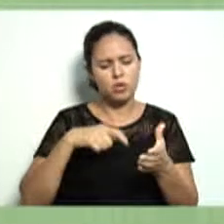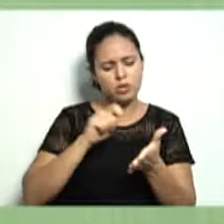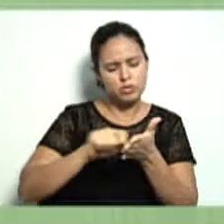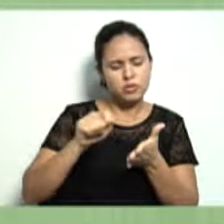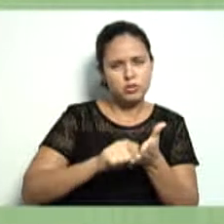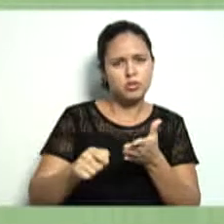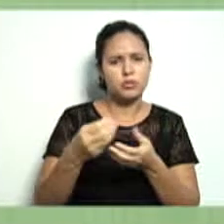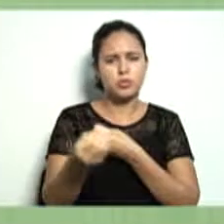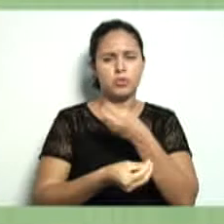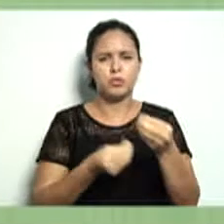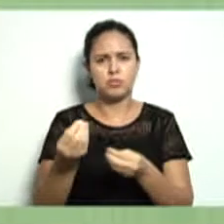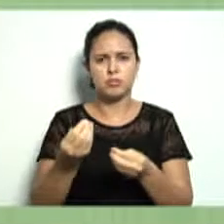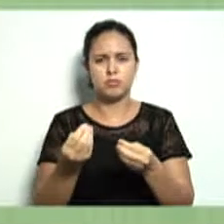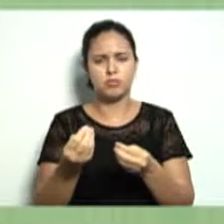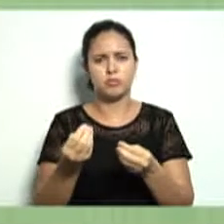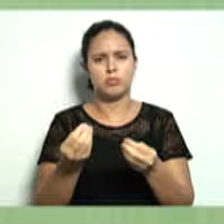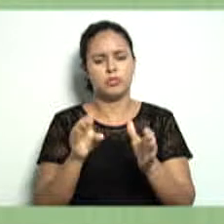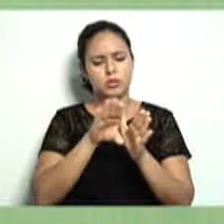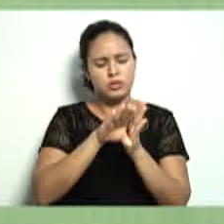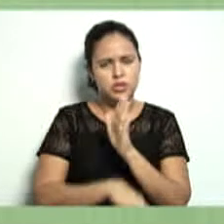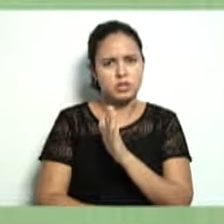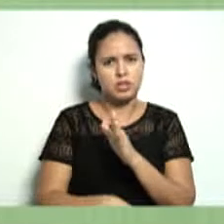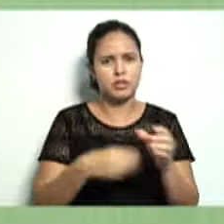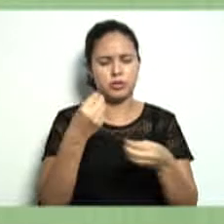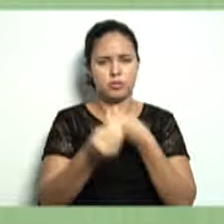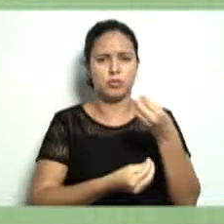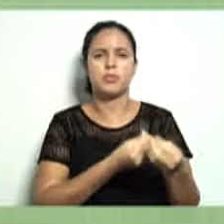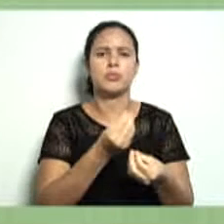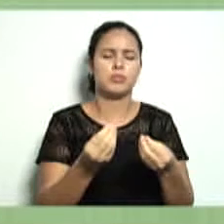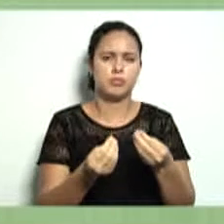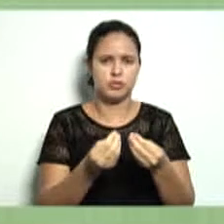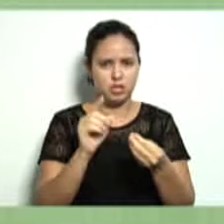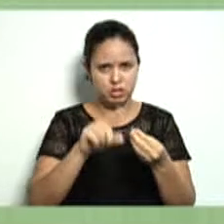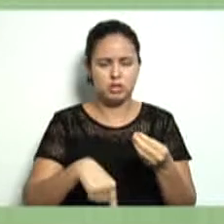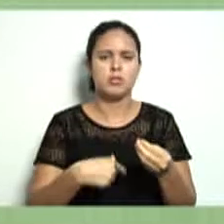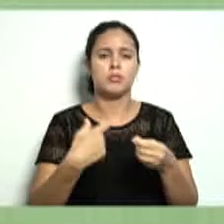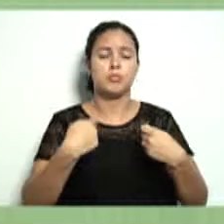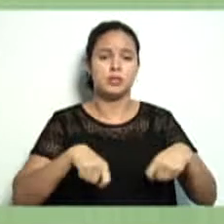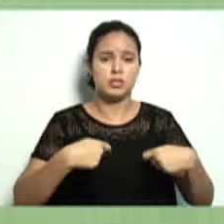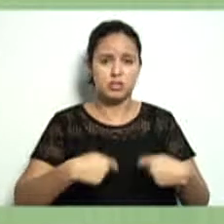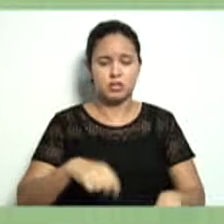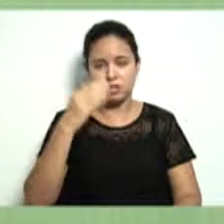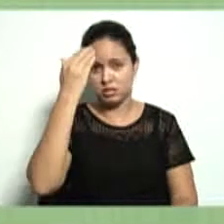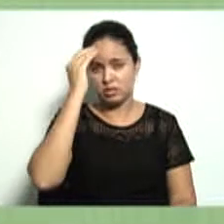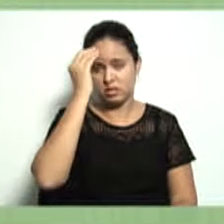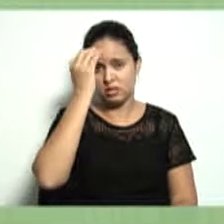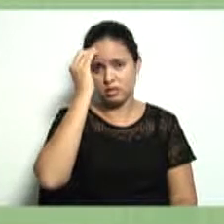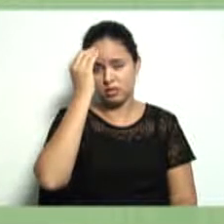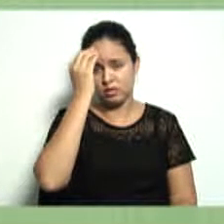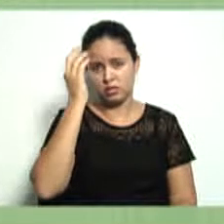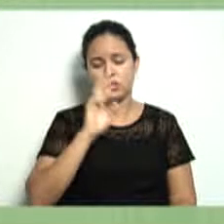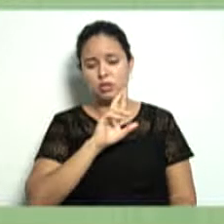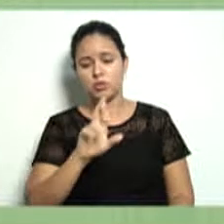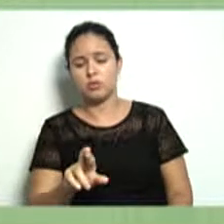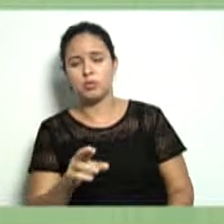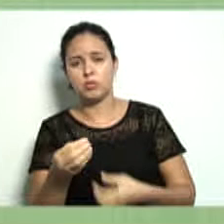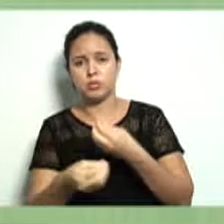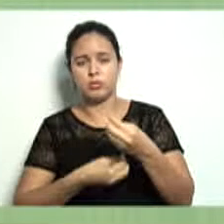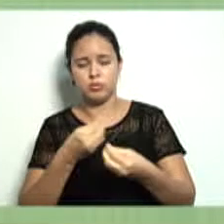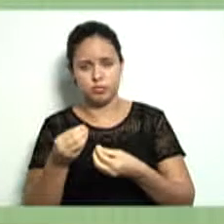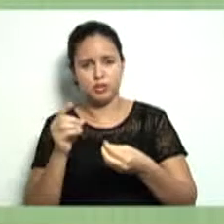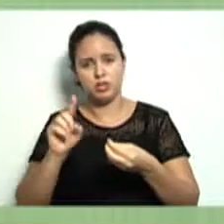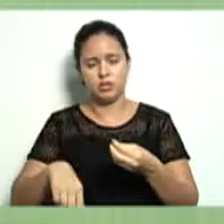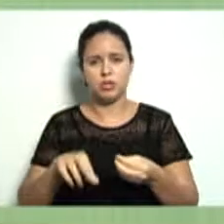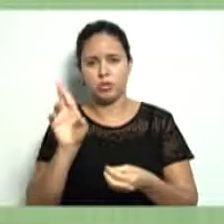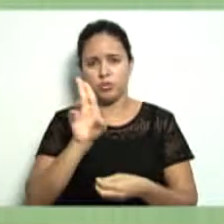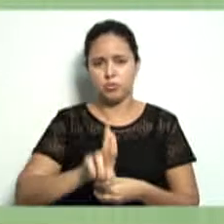vai? Para quem ficam as sobras? Então, todas essas são questões que a gente precisa também compreender. Solução para isso é